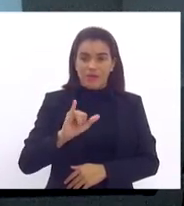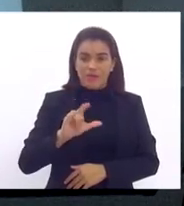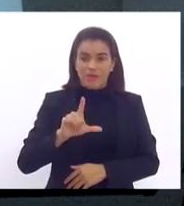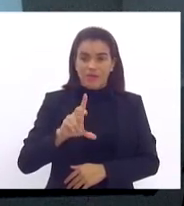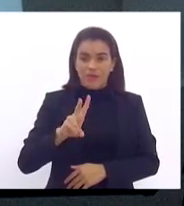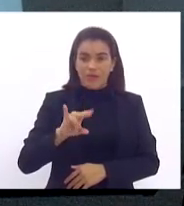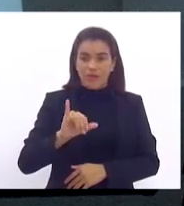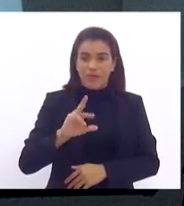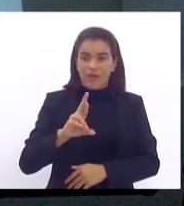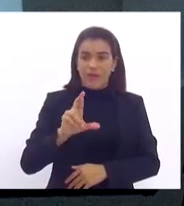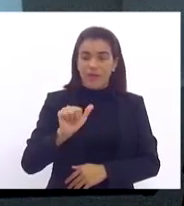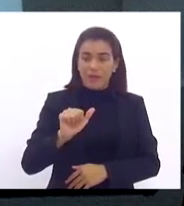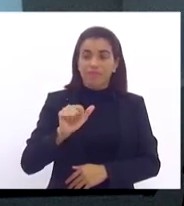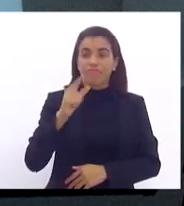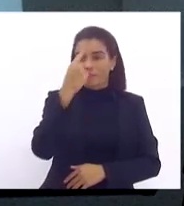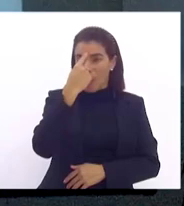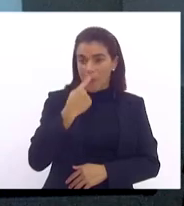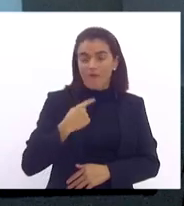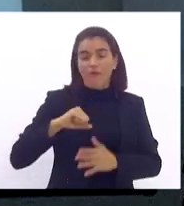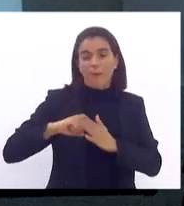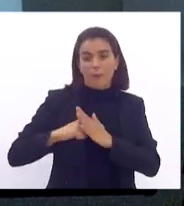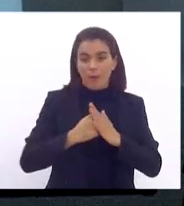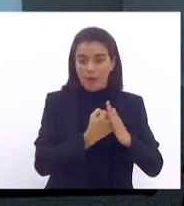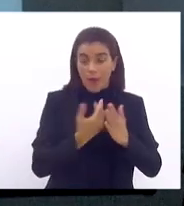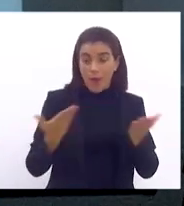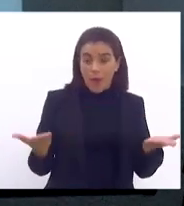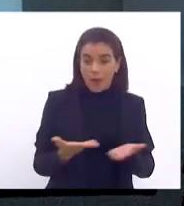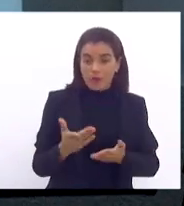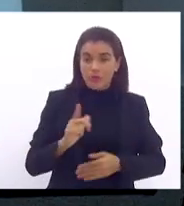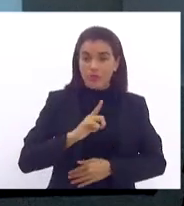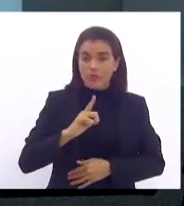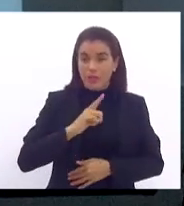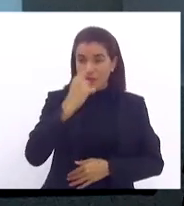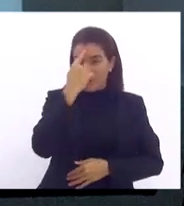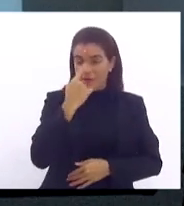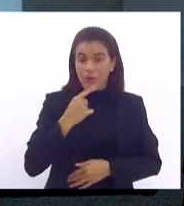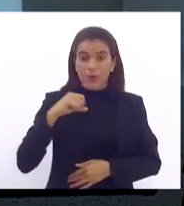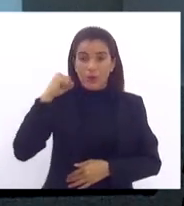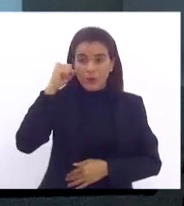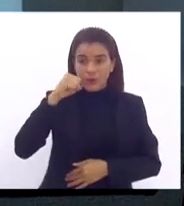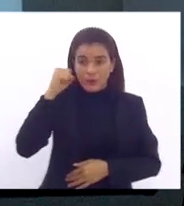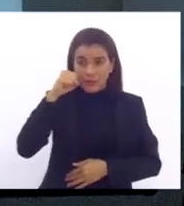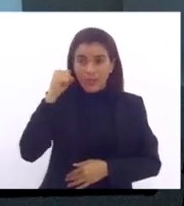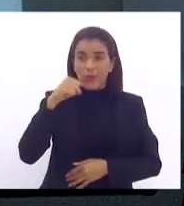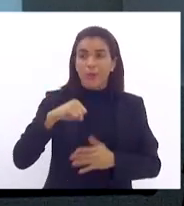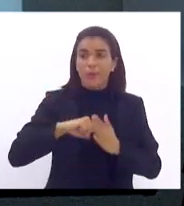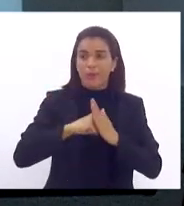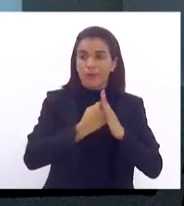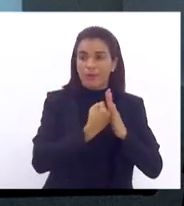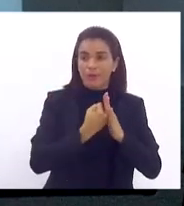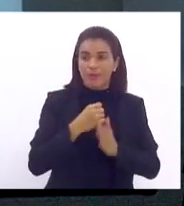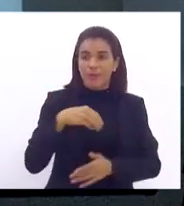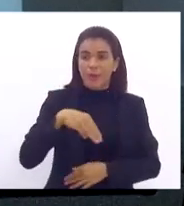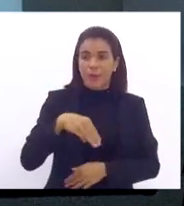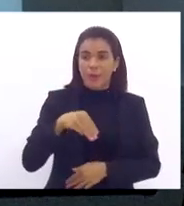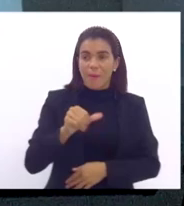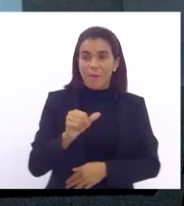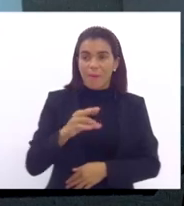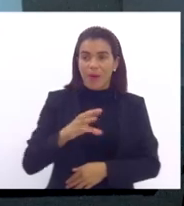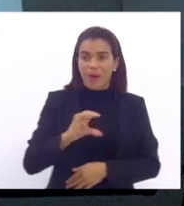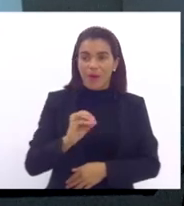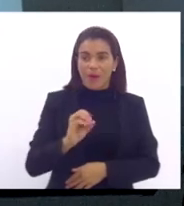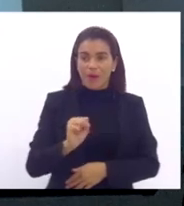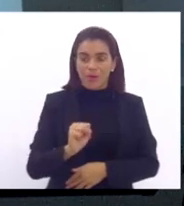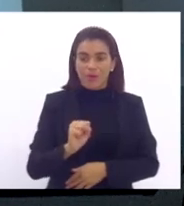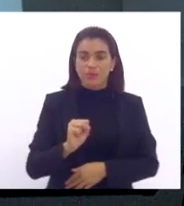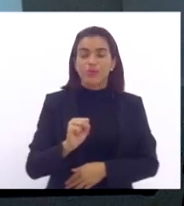perfil bloqueado e atualmente hoje no dia de hoje temos o perfil de um senador que tá bloqueado que é o perfil do senador Marcos doval